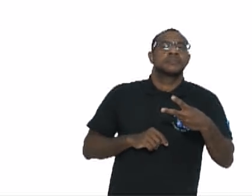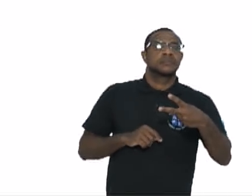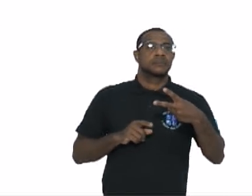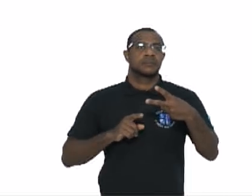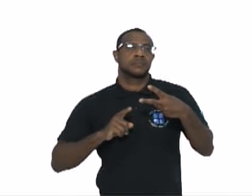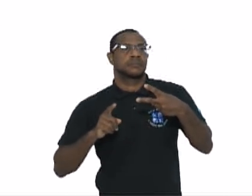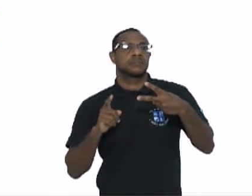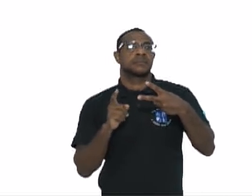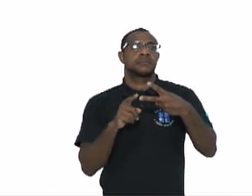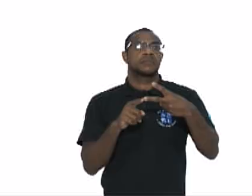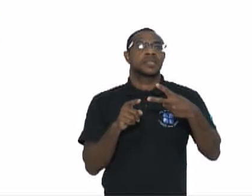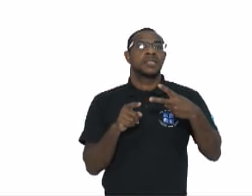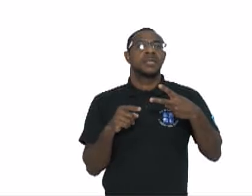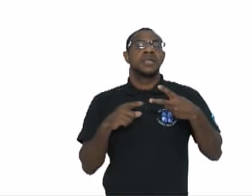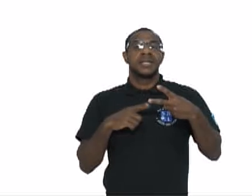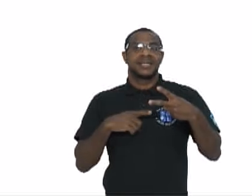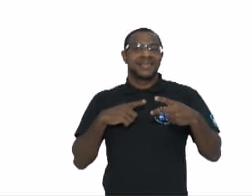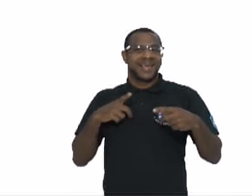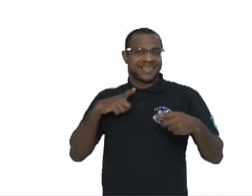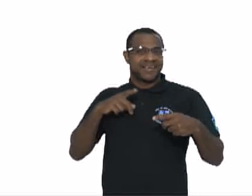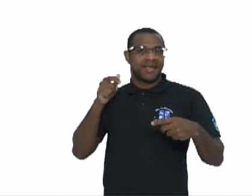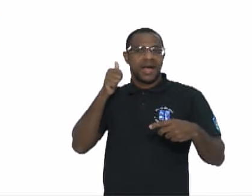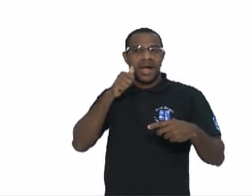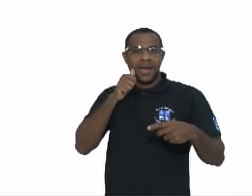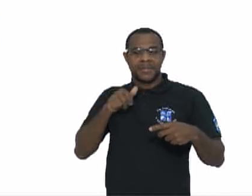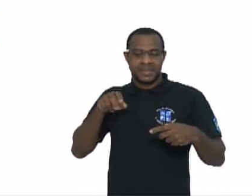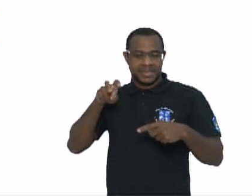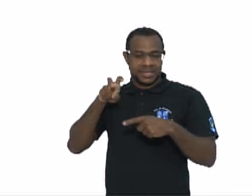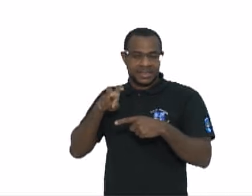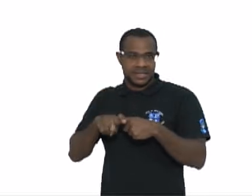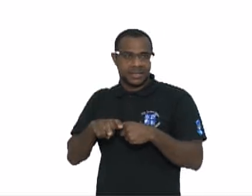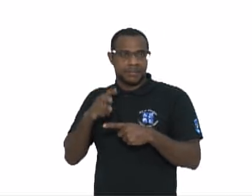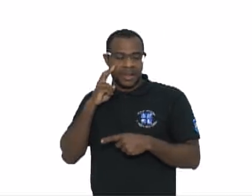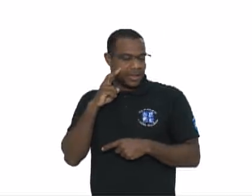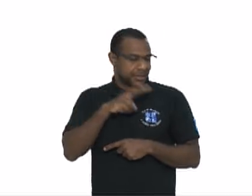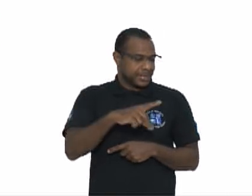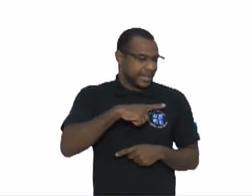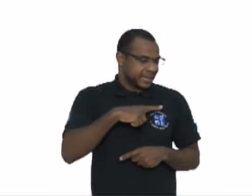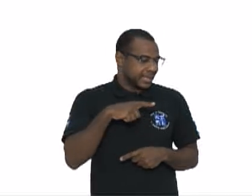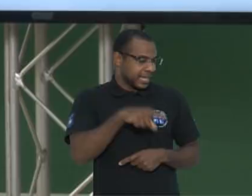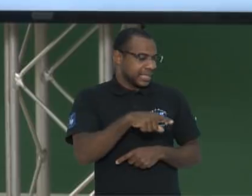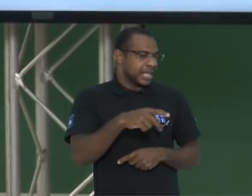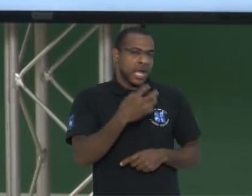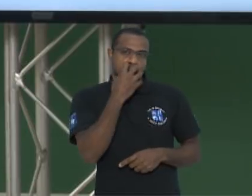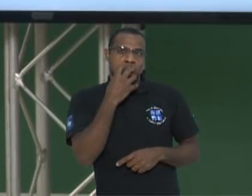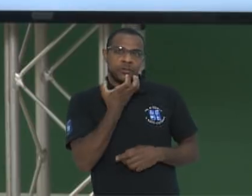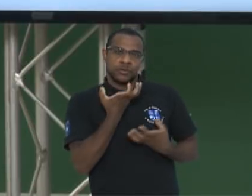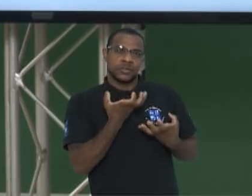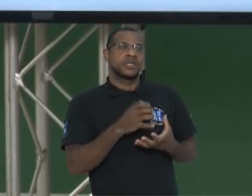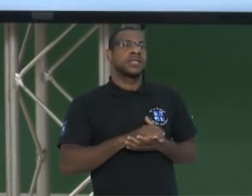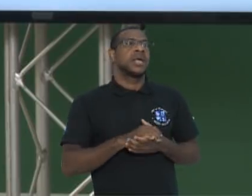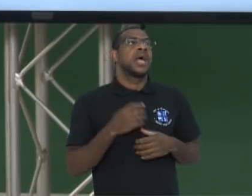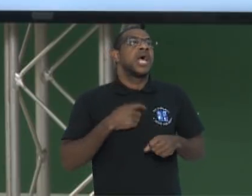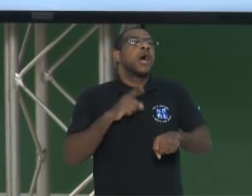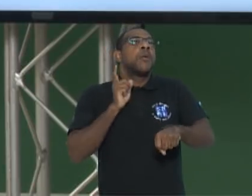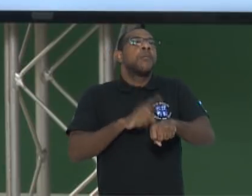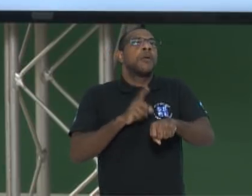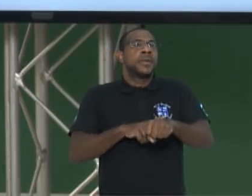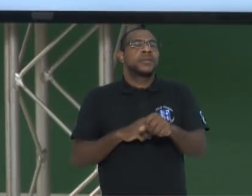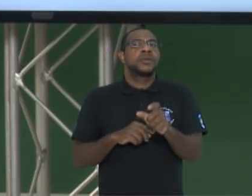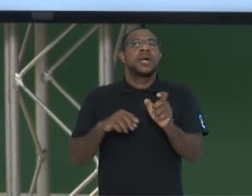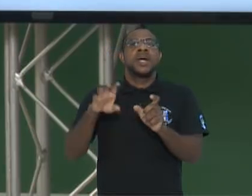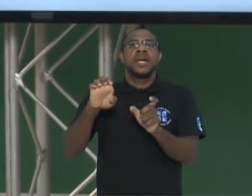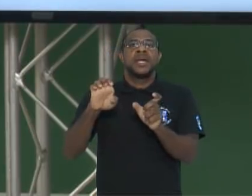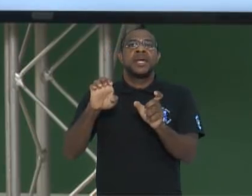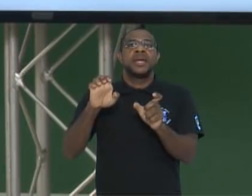outro ser, lá estava a menina que viera ao mundo para ter aquele cachorro. Então, a gente tem ali um momento efêmero,